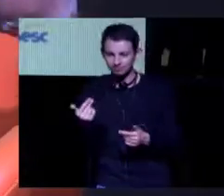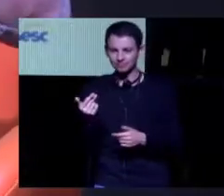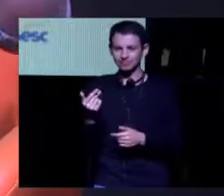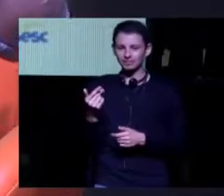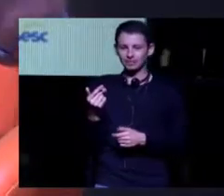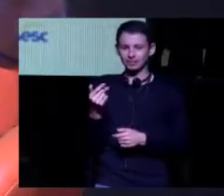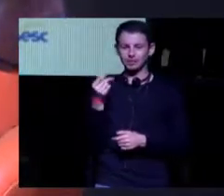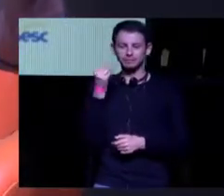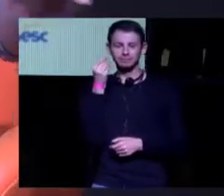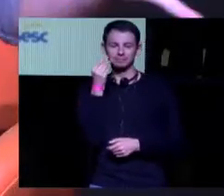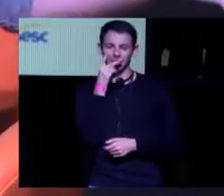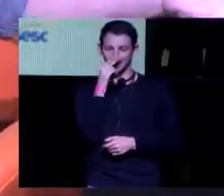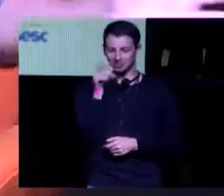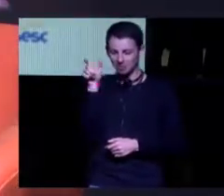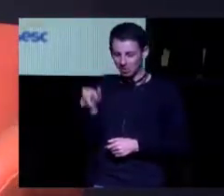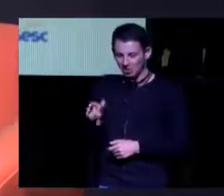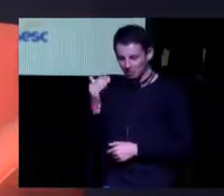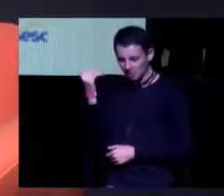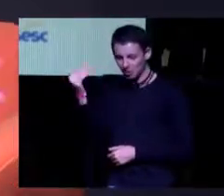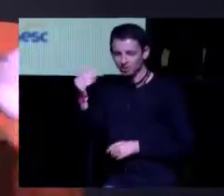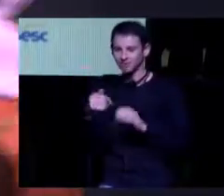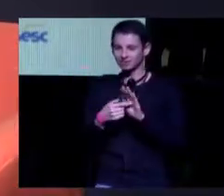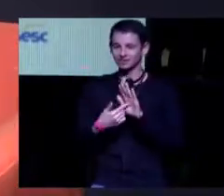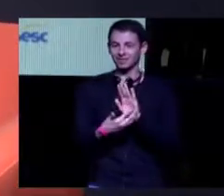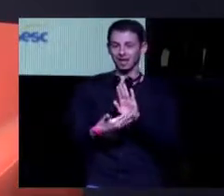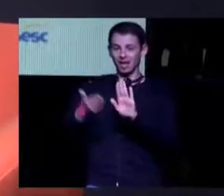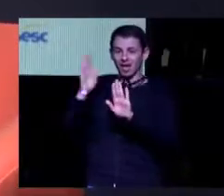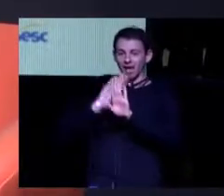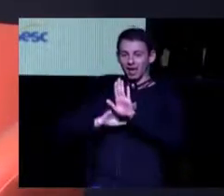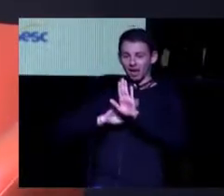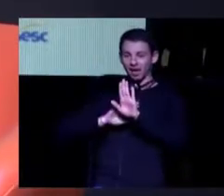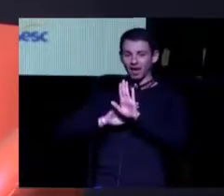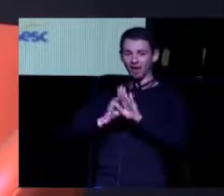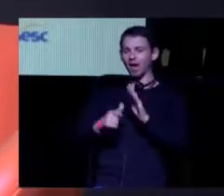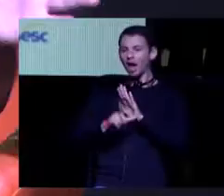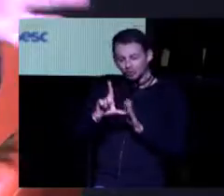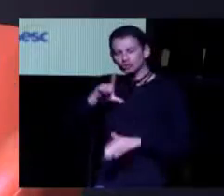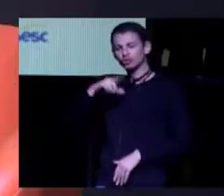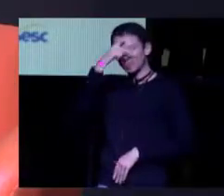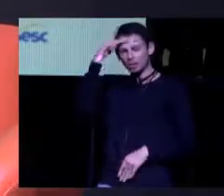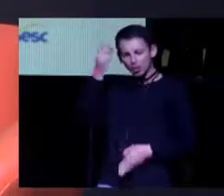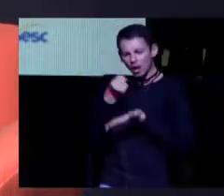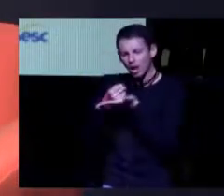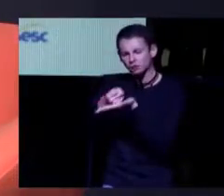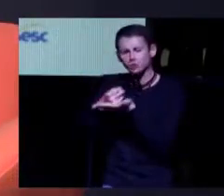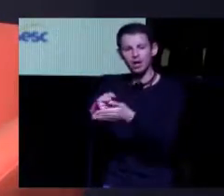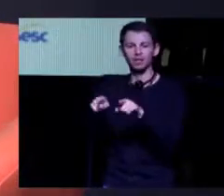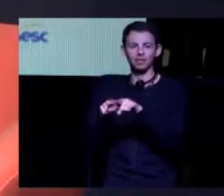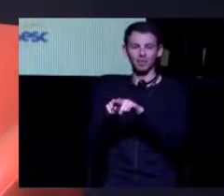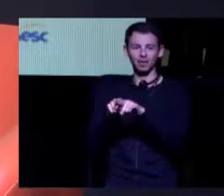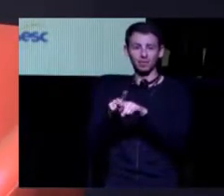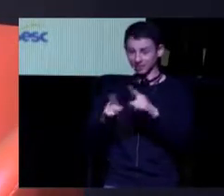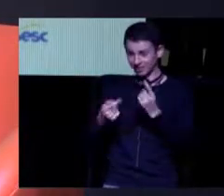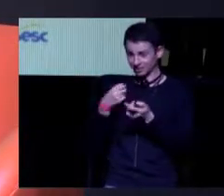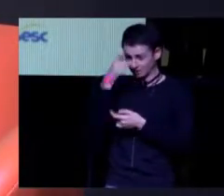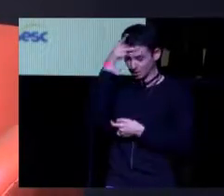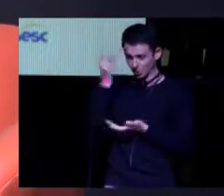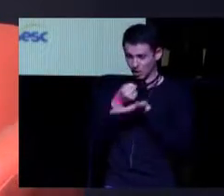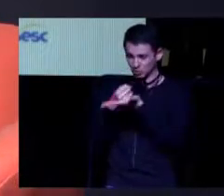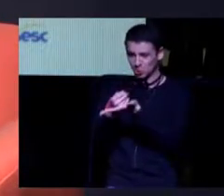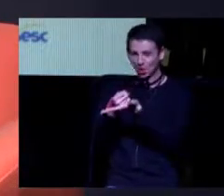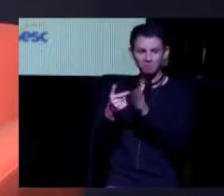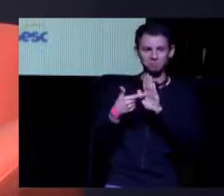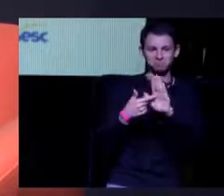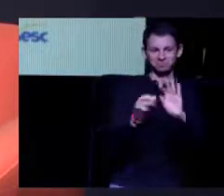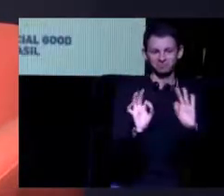o maker bacaninha, por trás dela tiveram sempre várias pessoas que apoiaram. E essas pessoas que apoiaram nem sempre aparecem. Então acho que é